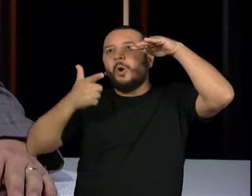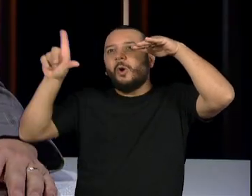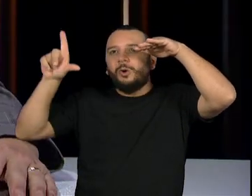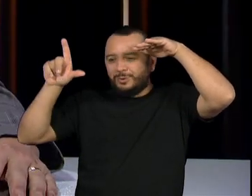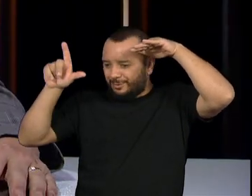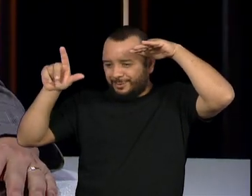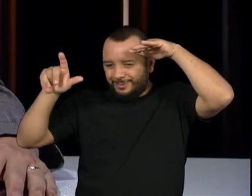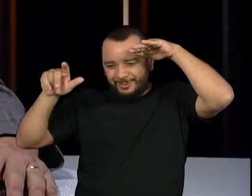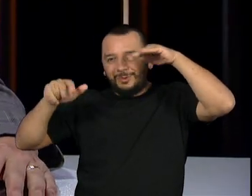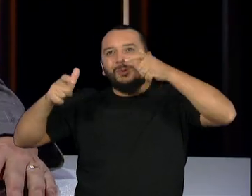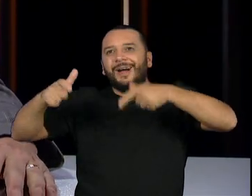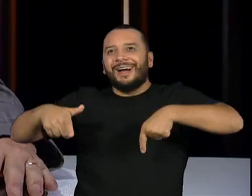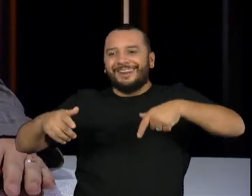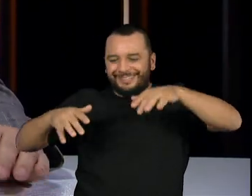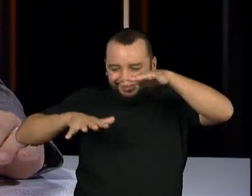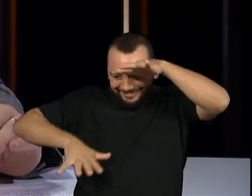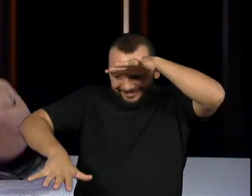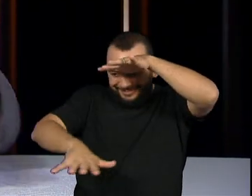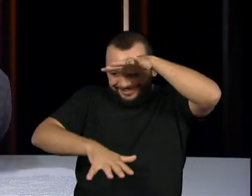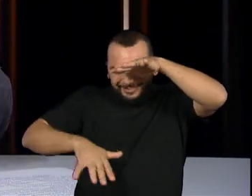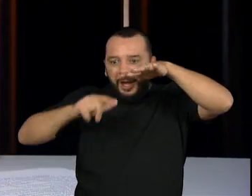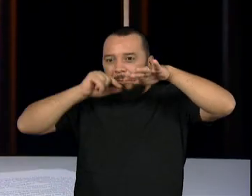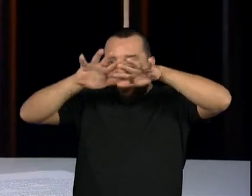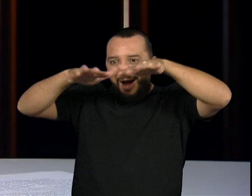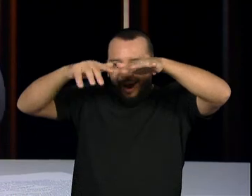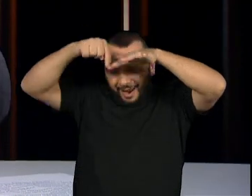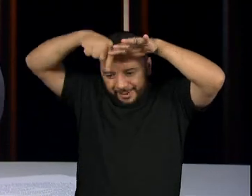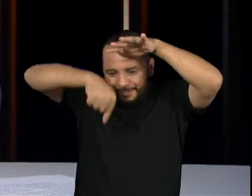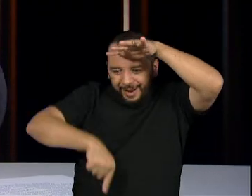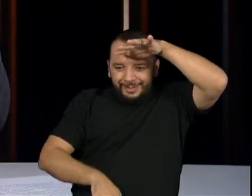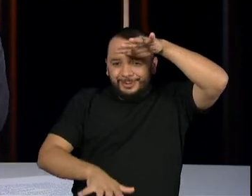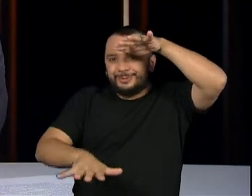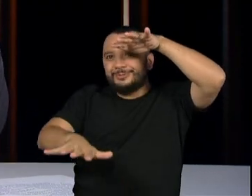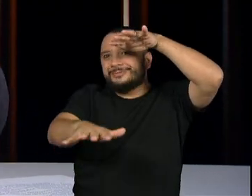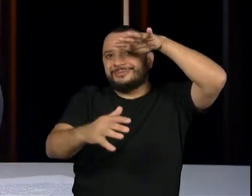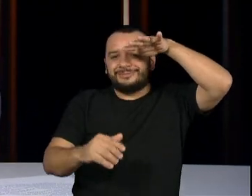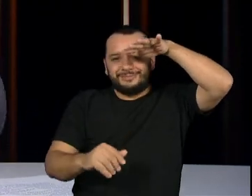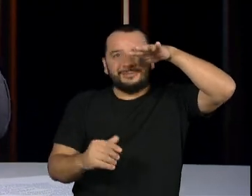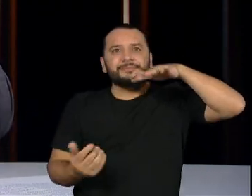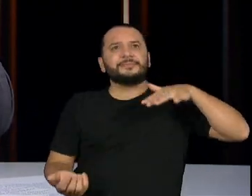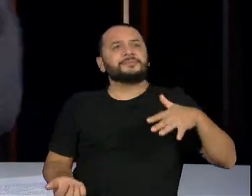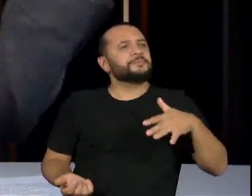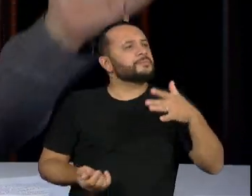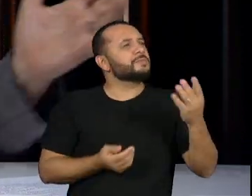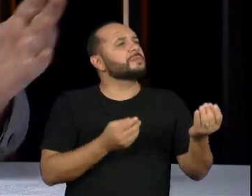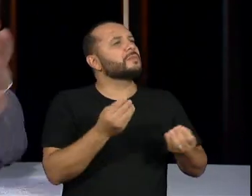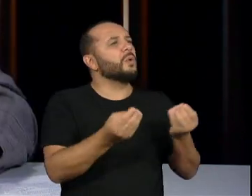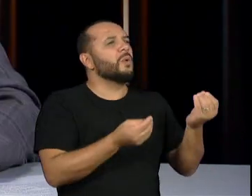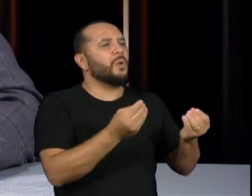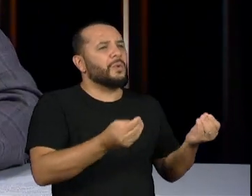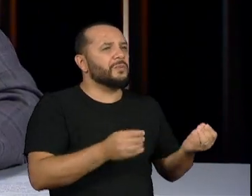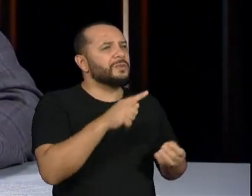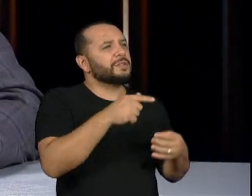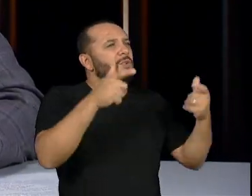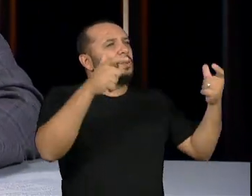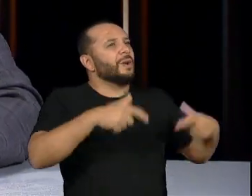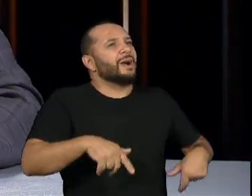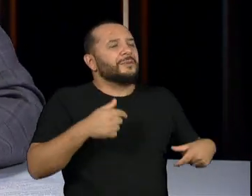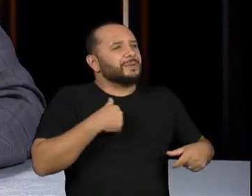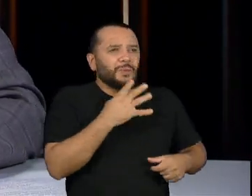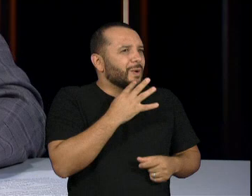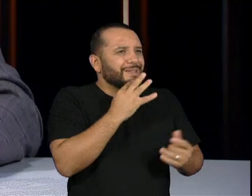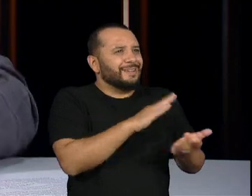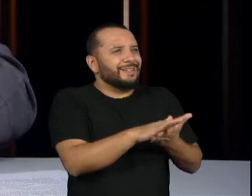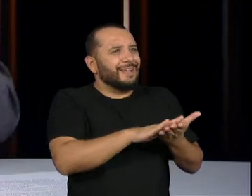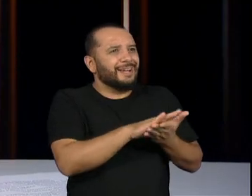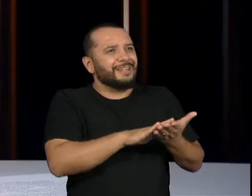né? É. Como que é para você, assim, estar no totalmente desconhecido? Você chegou a